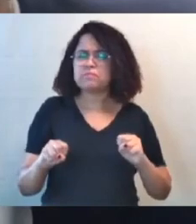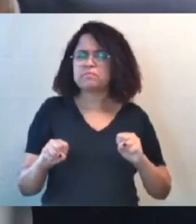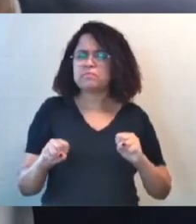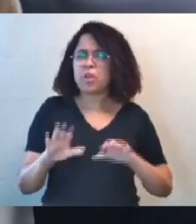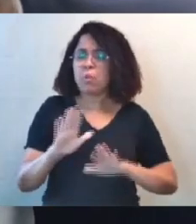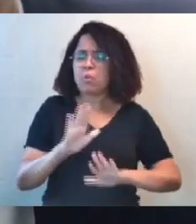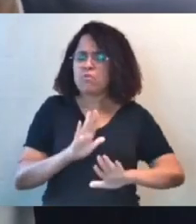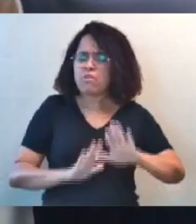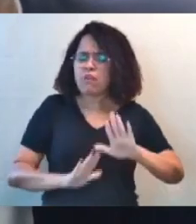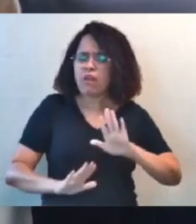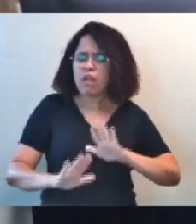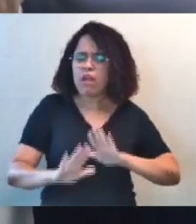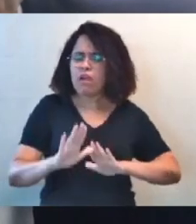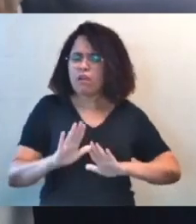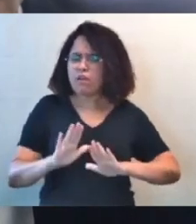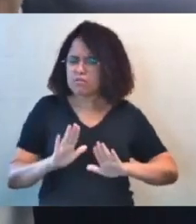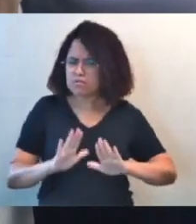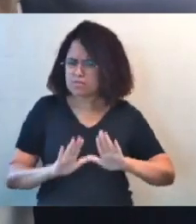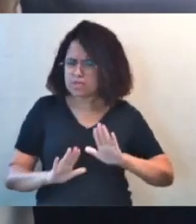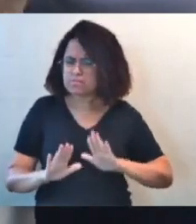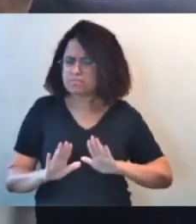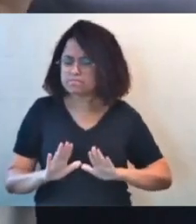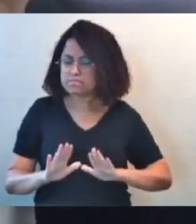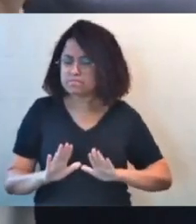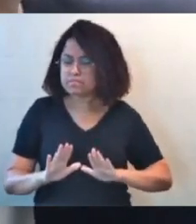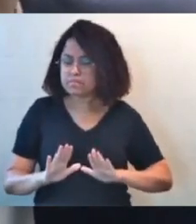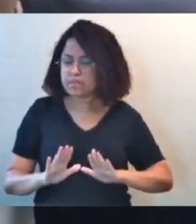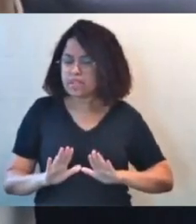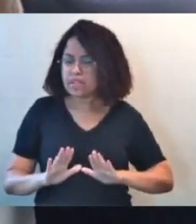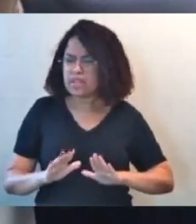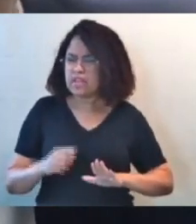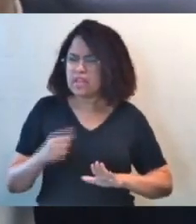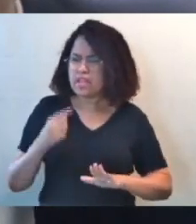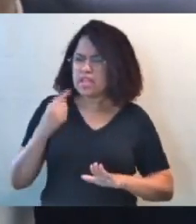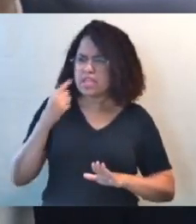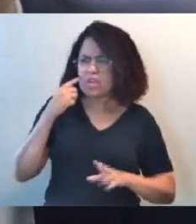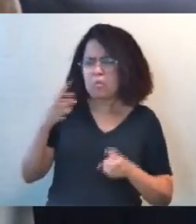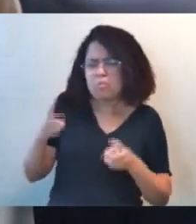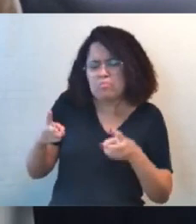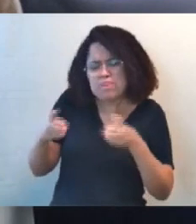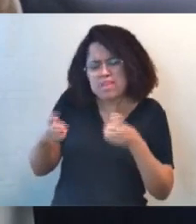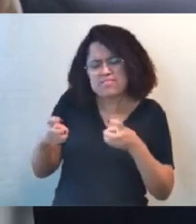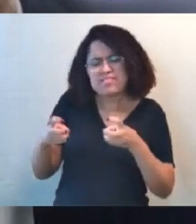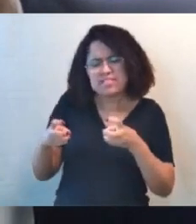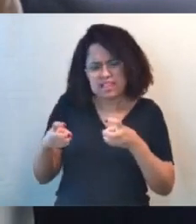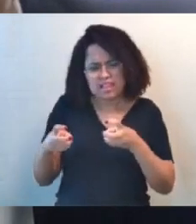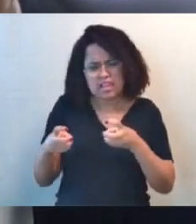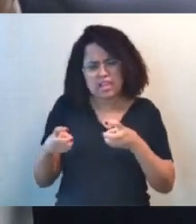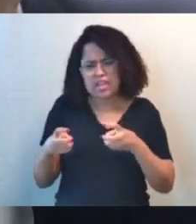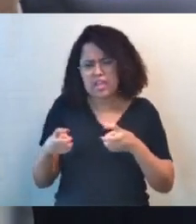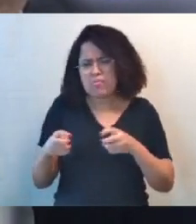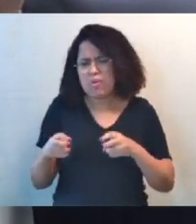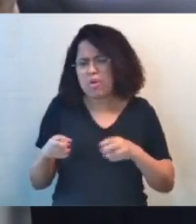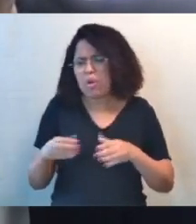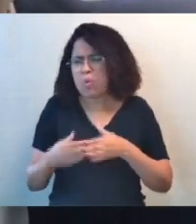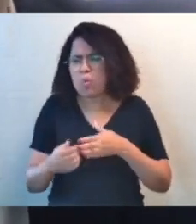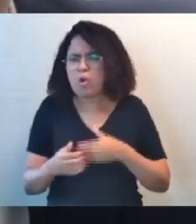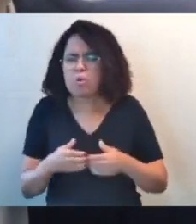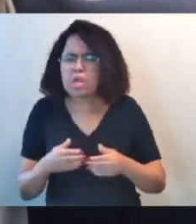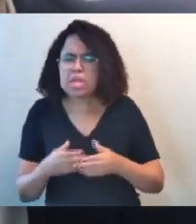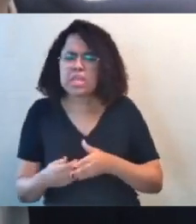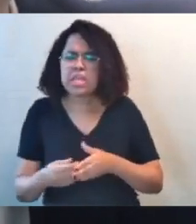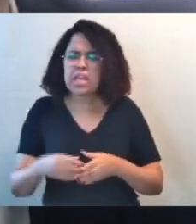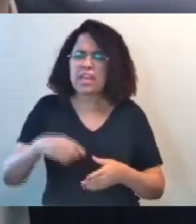cautela que eu vejo qualquer decisão a ser tomada de forma